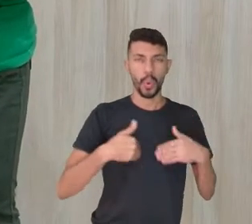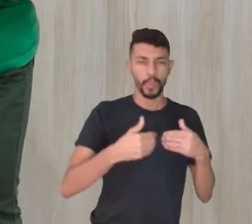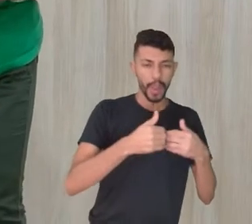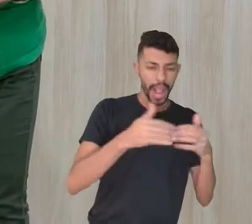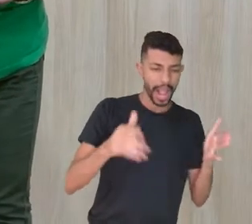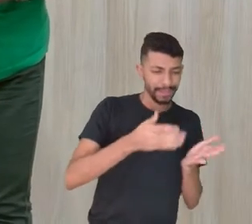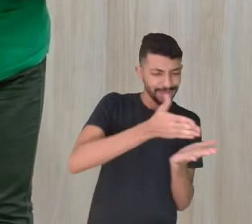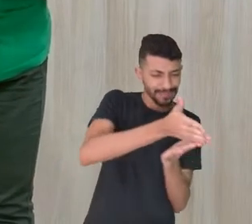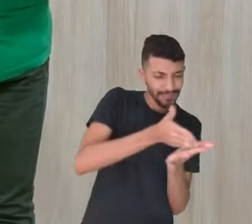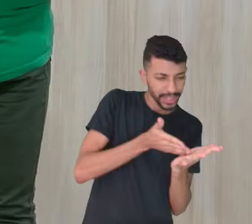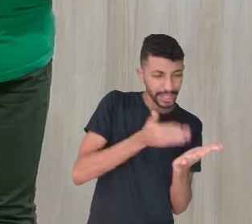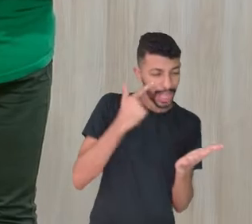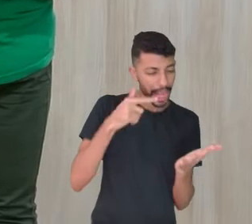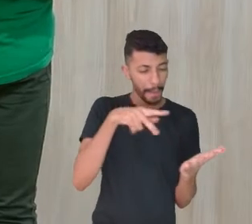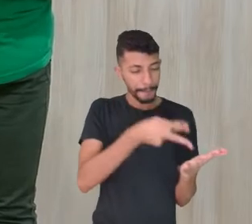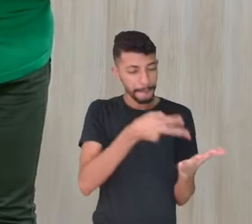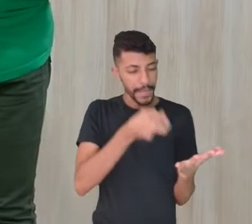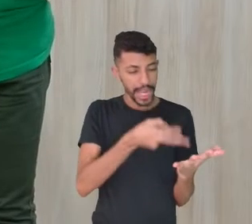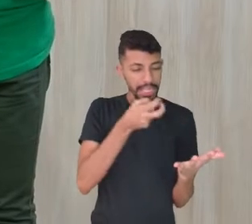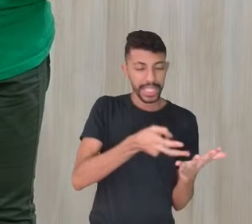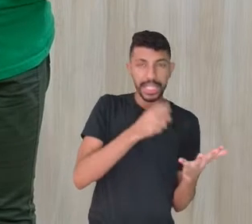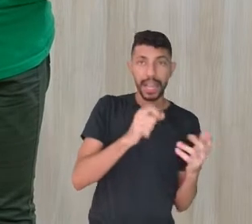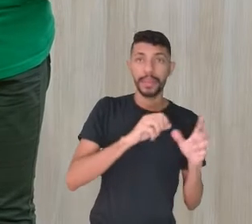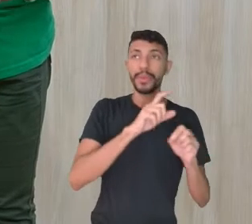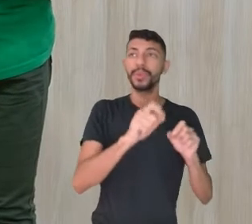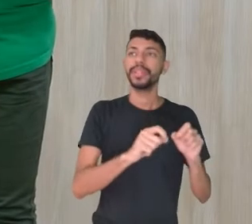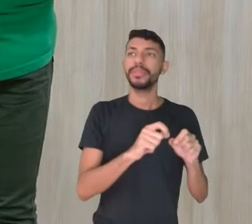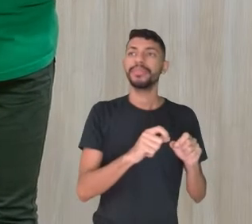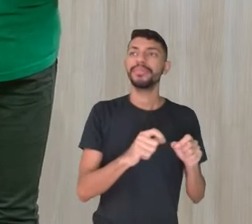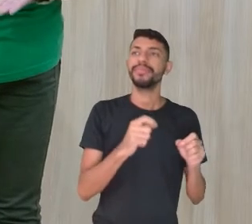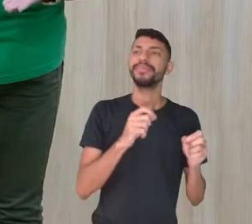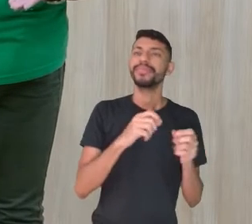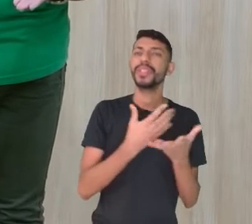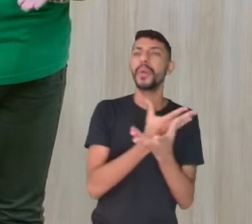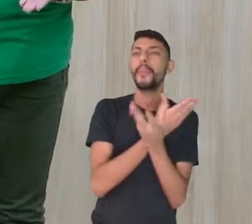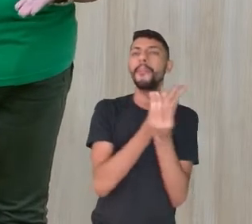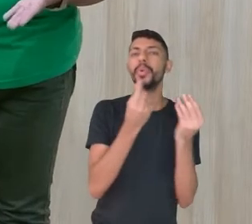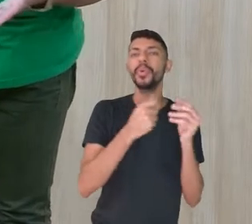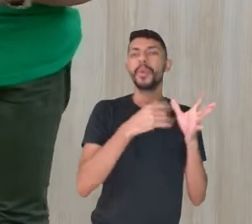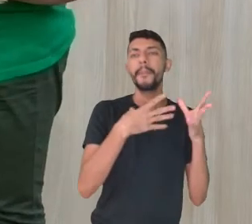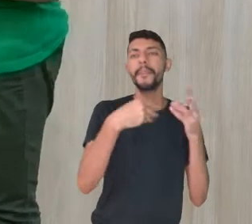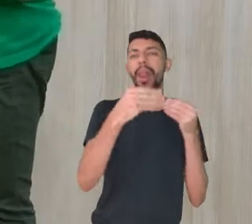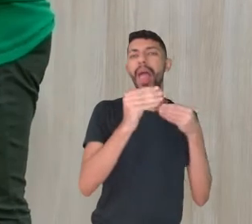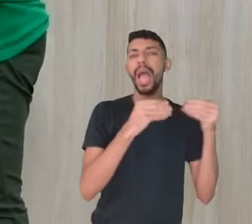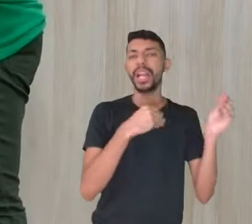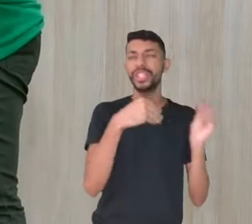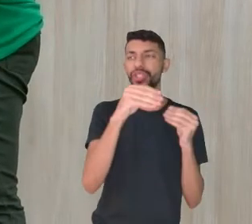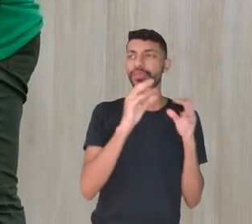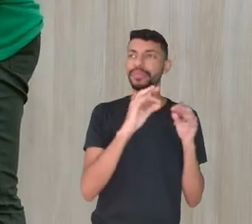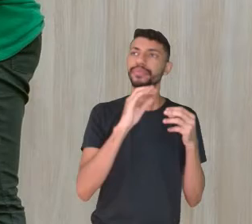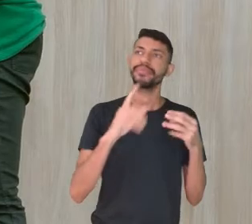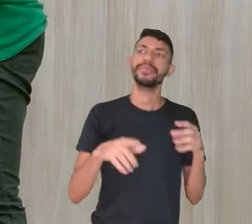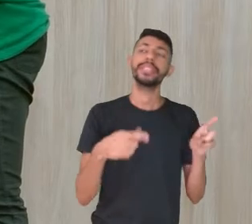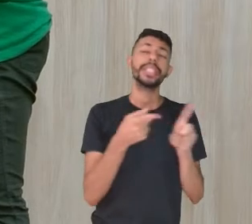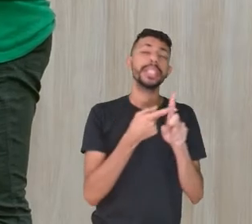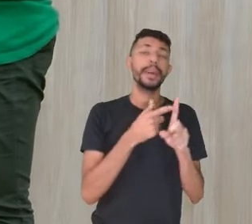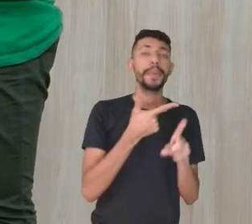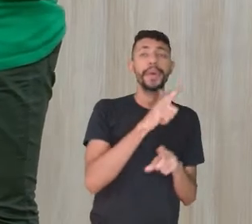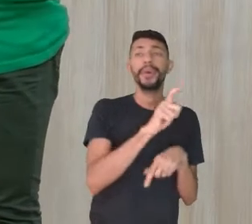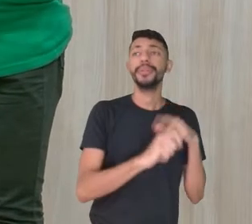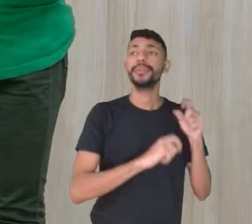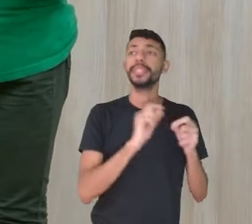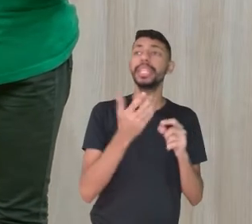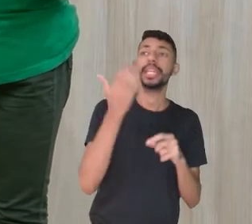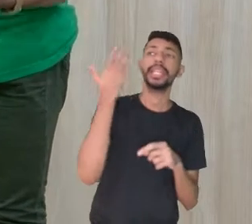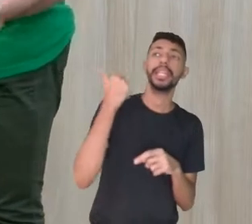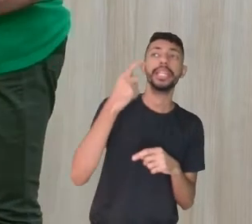consegue perceber, através de todo o sistema digestório, uma grande quantidade de plástico. E a outra coisa aí, que antes achava